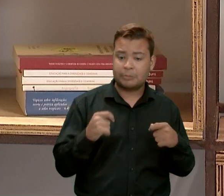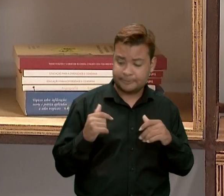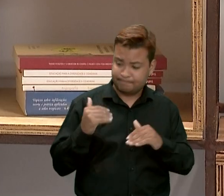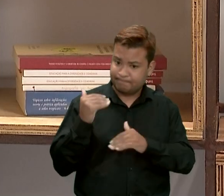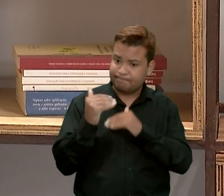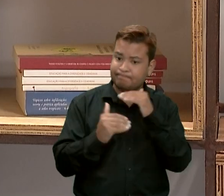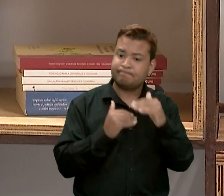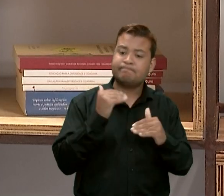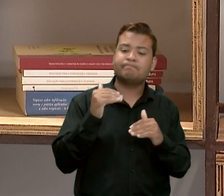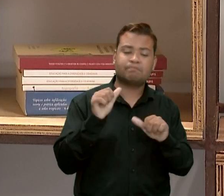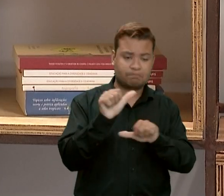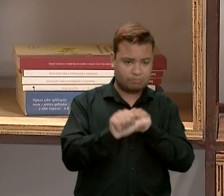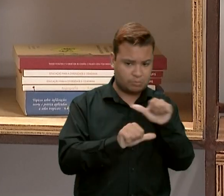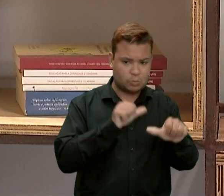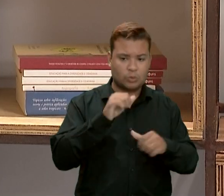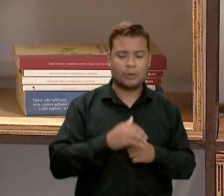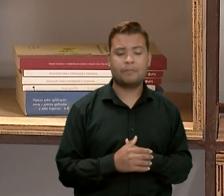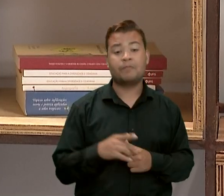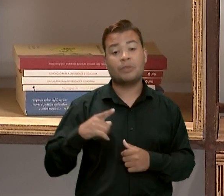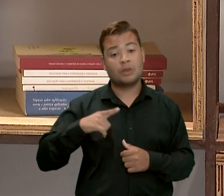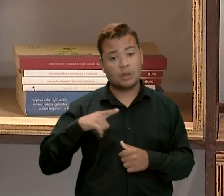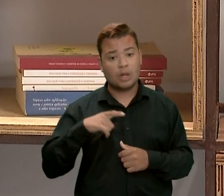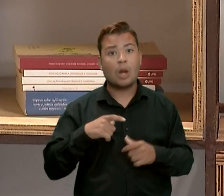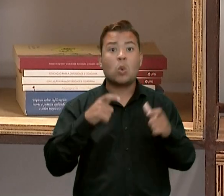institucional muito grande. Existem canais,